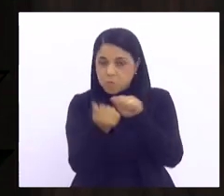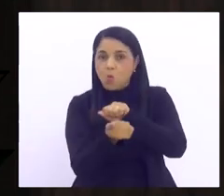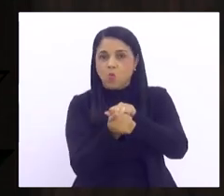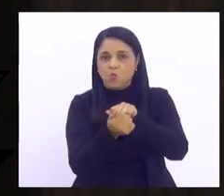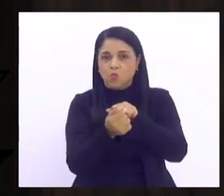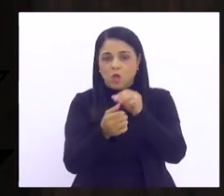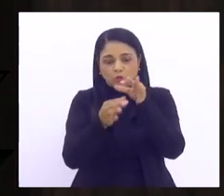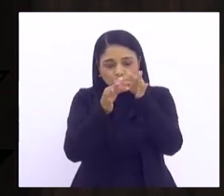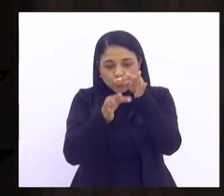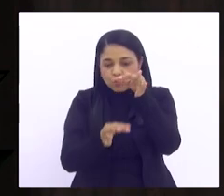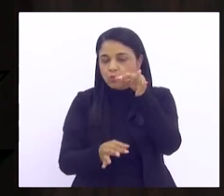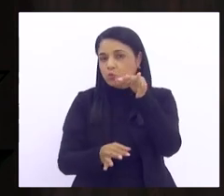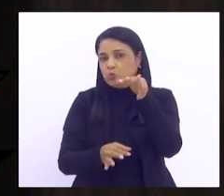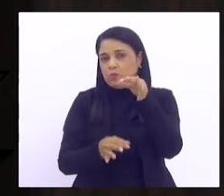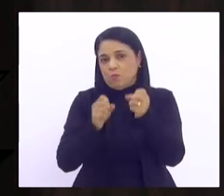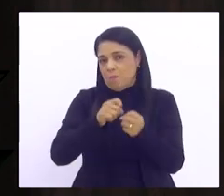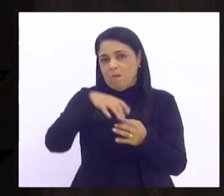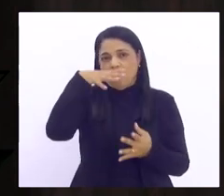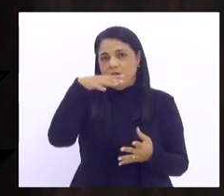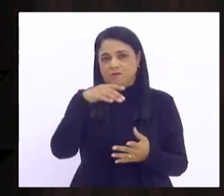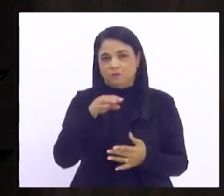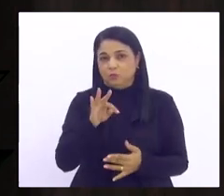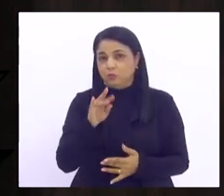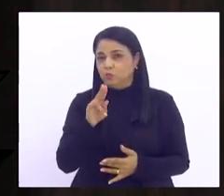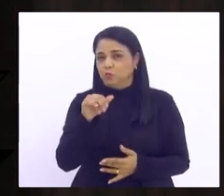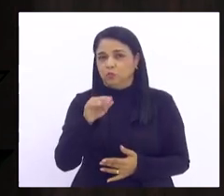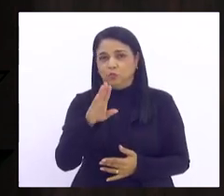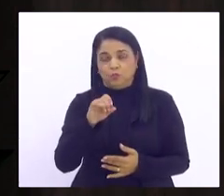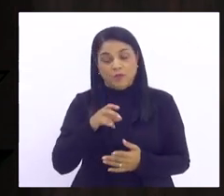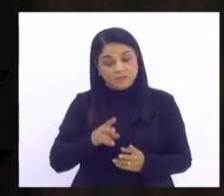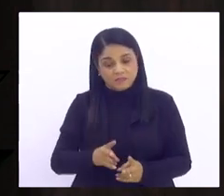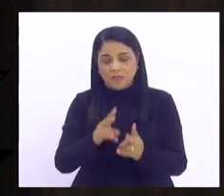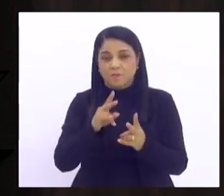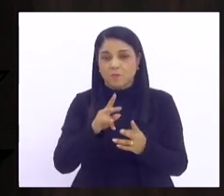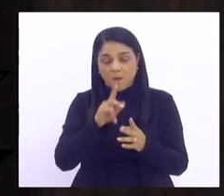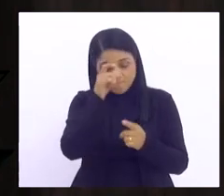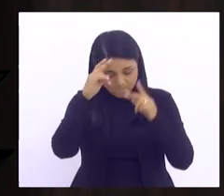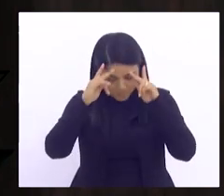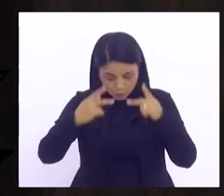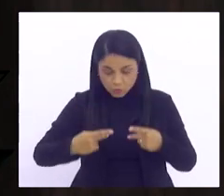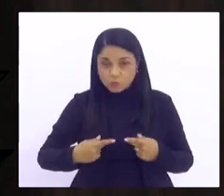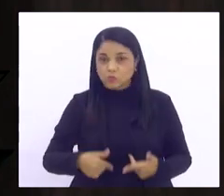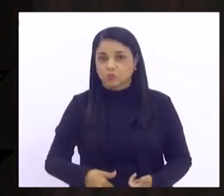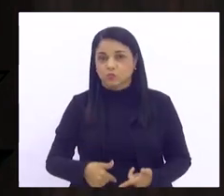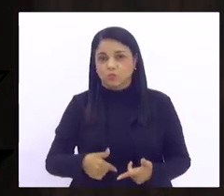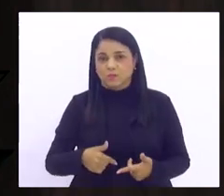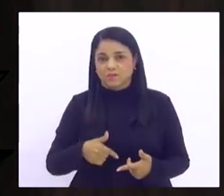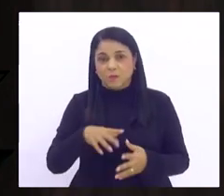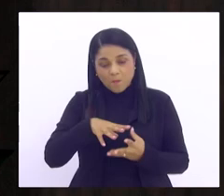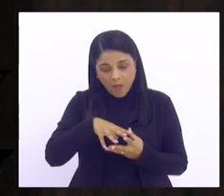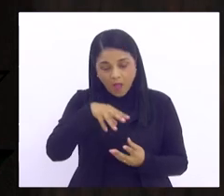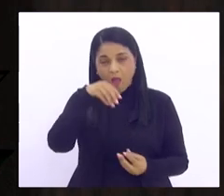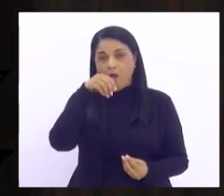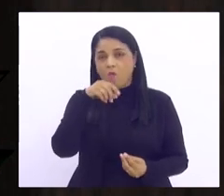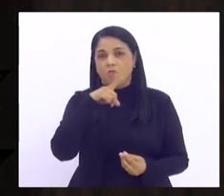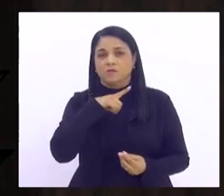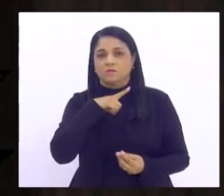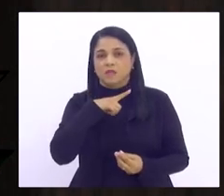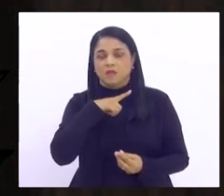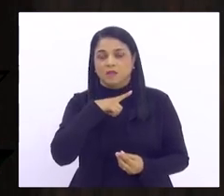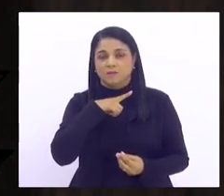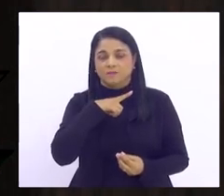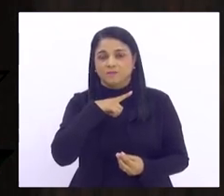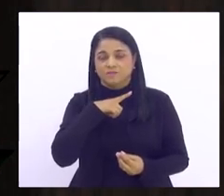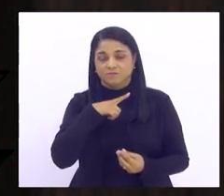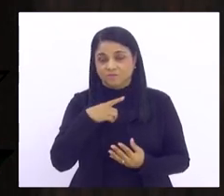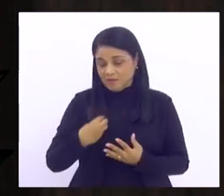mágico que vai determinar isso. É pessoa desde sempre. Existe uma alma racional ali. Existe um princípio